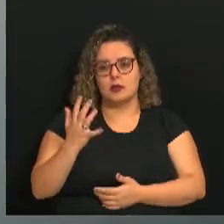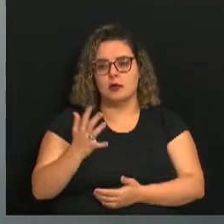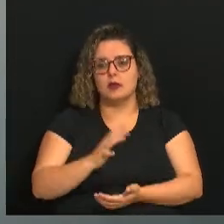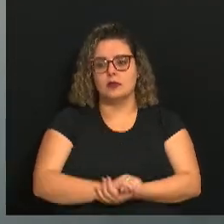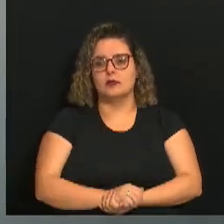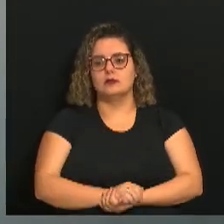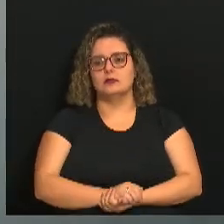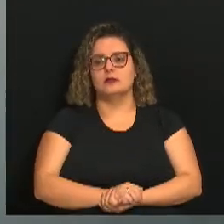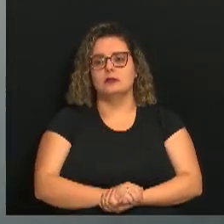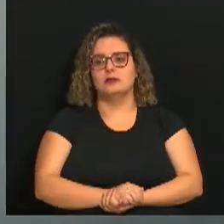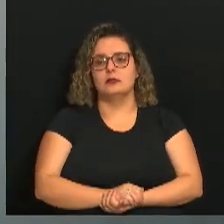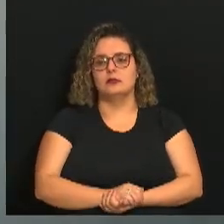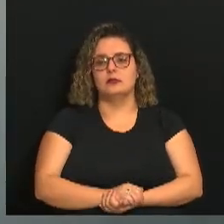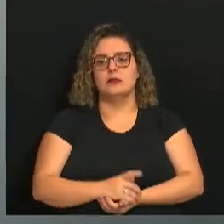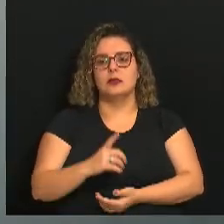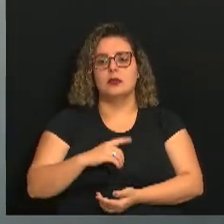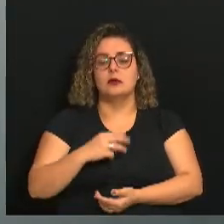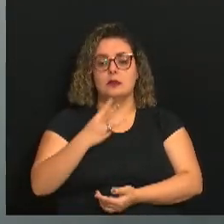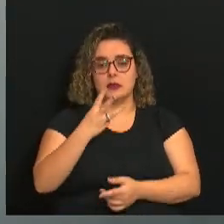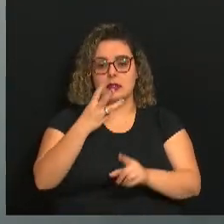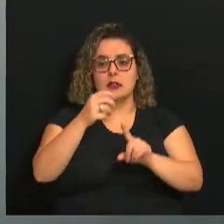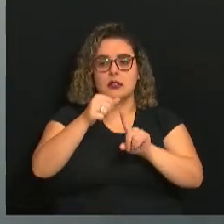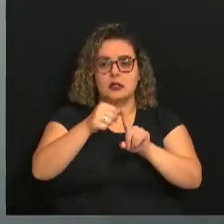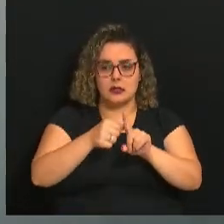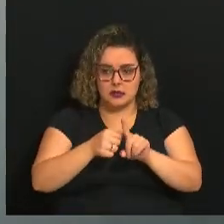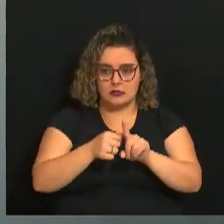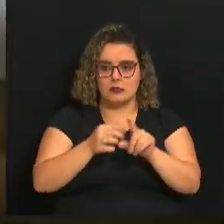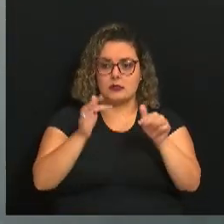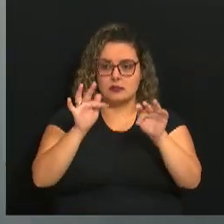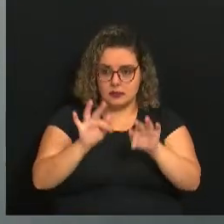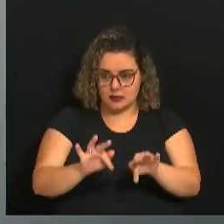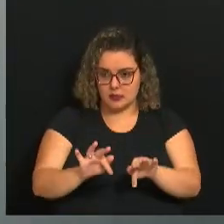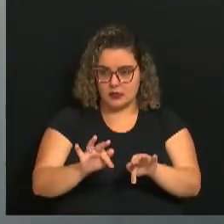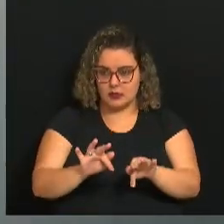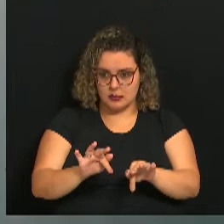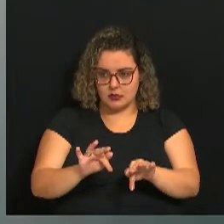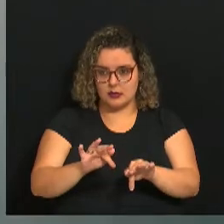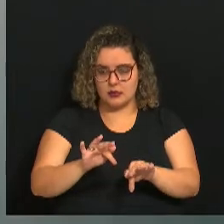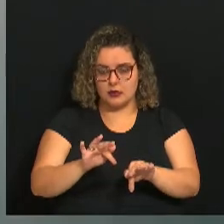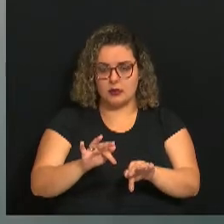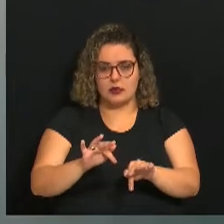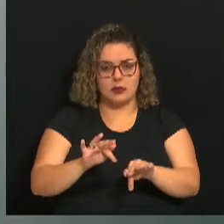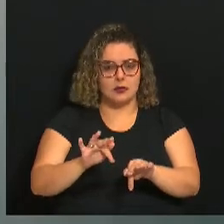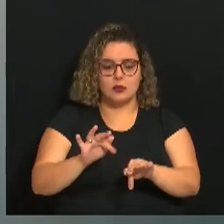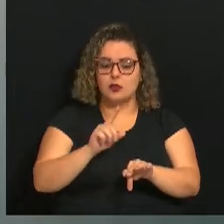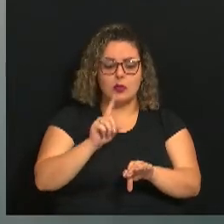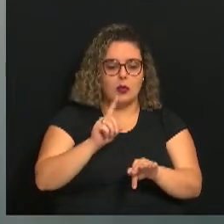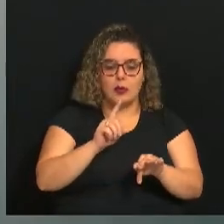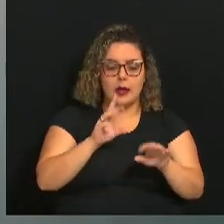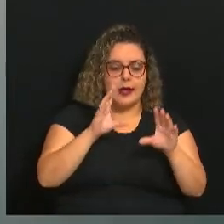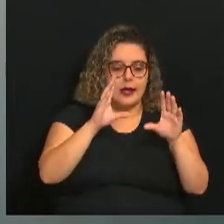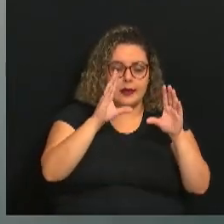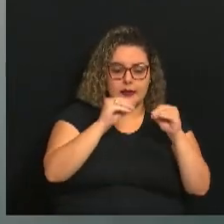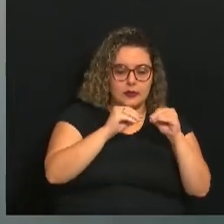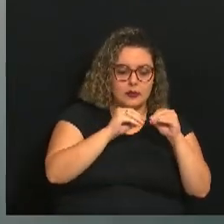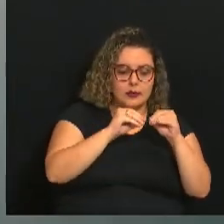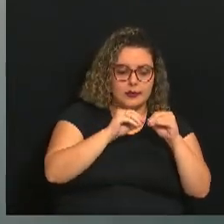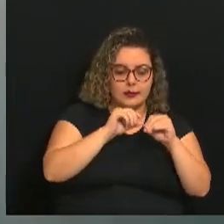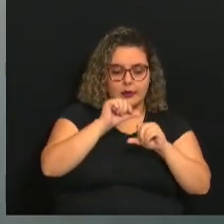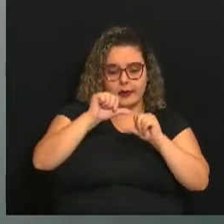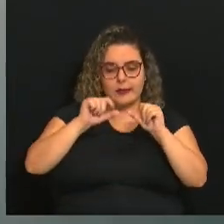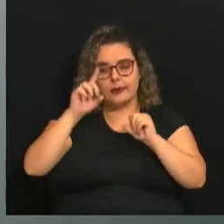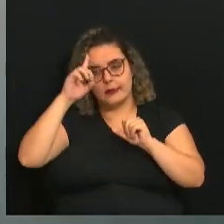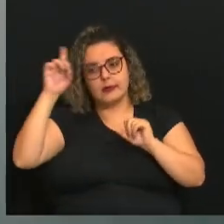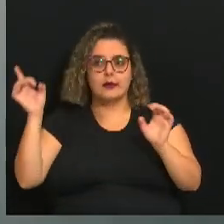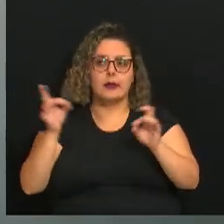aí mais uns 3 meses, né, para ser finalizada, porque a gente sabe que não é assim, do dia para a noite isso. Tem que ter feito de